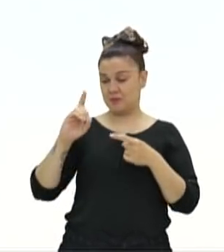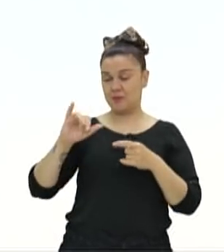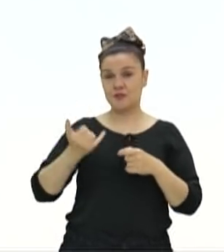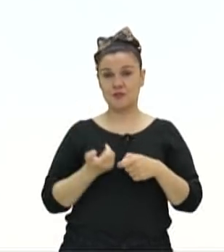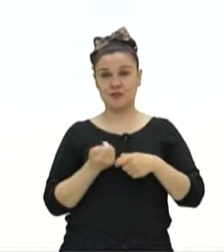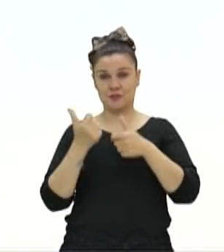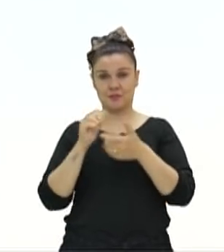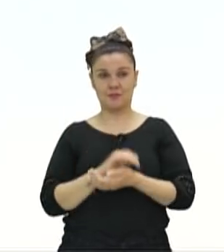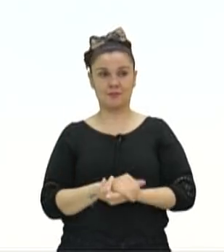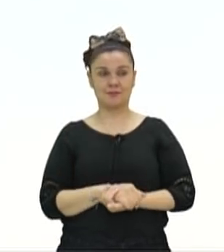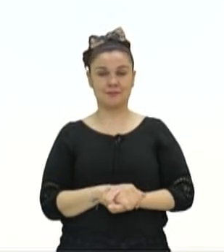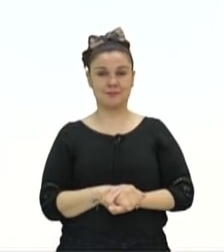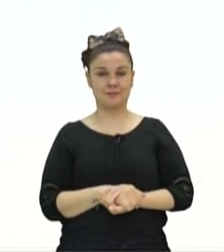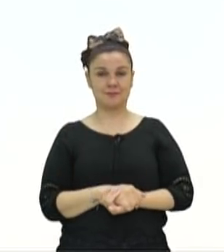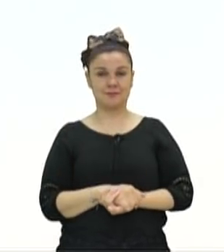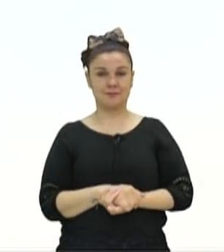opção D, janeiro?